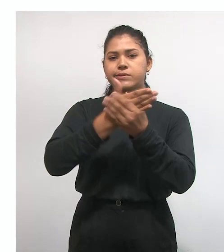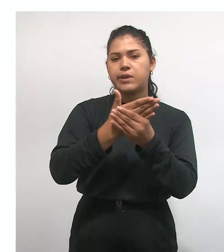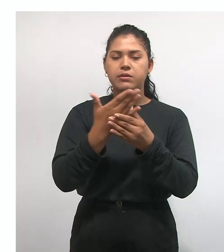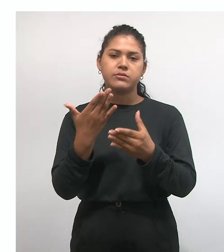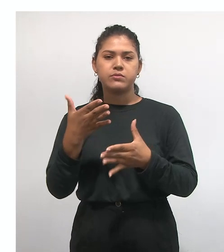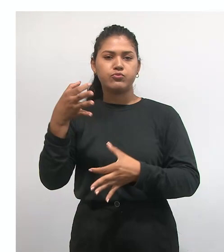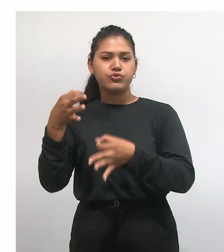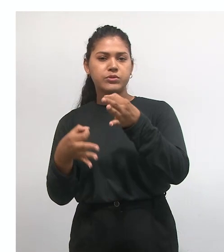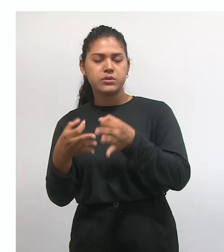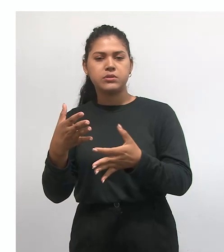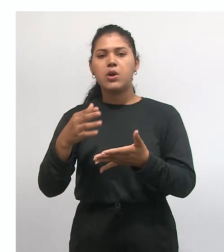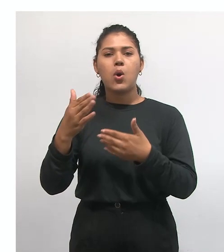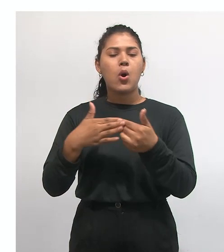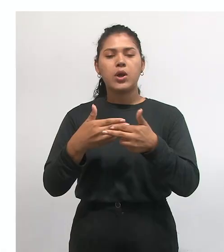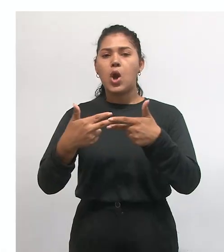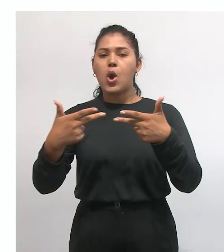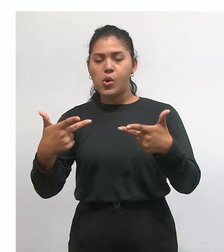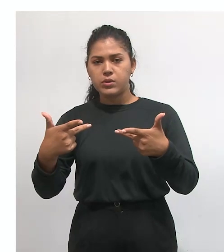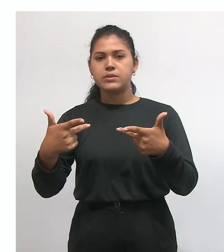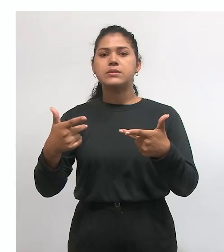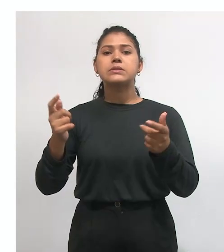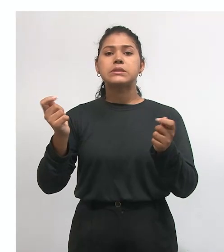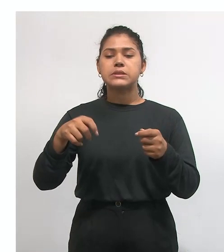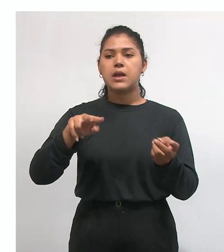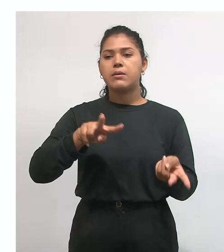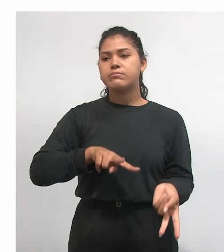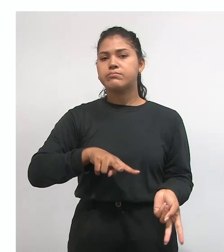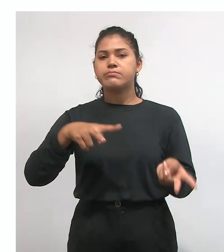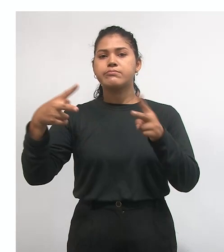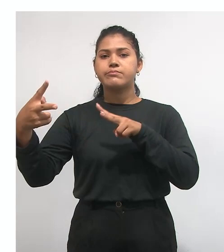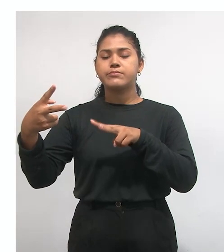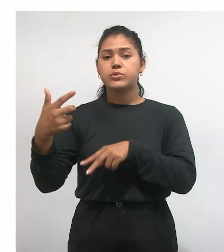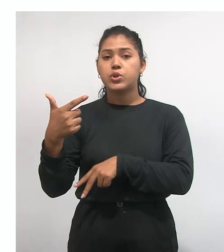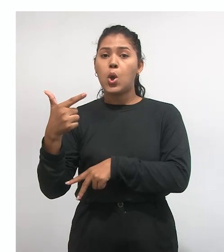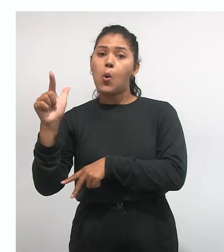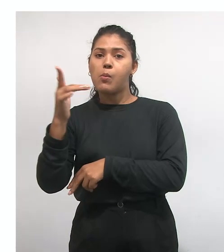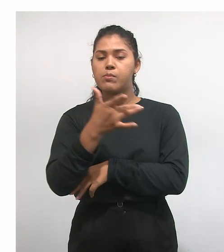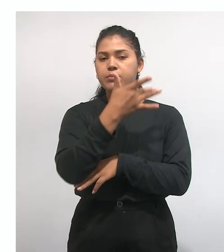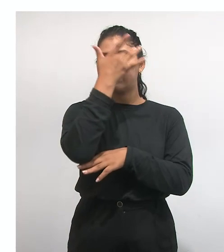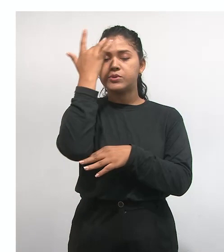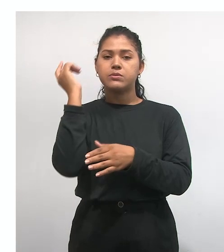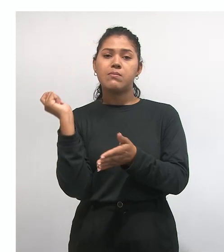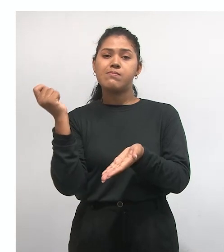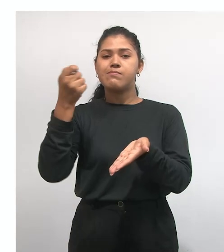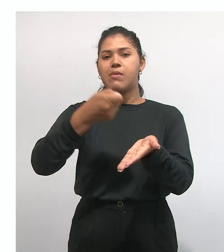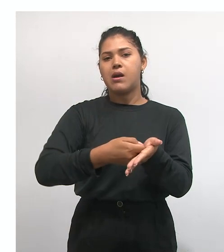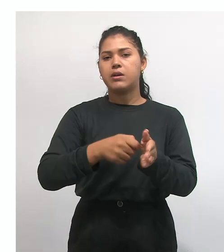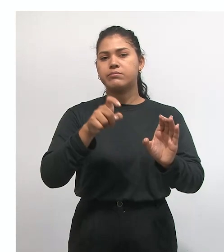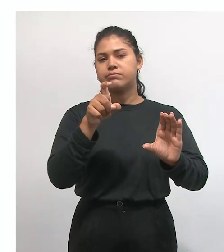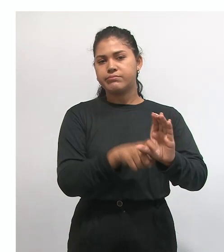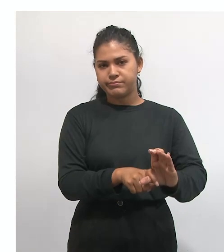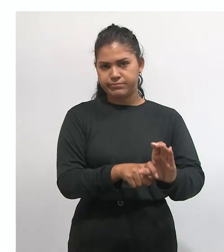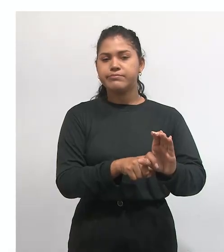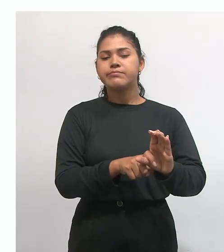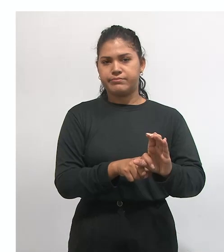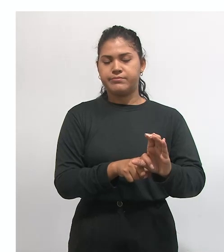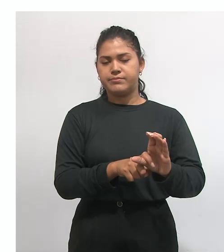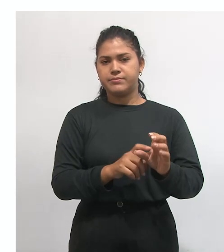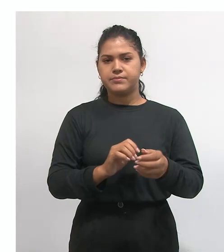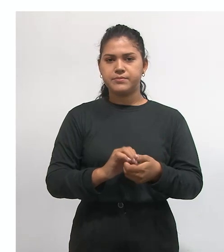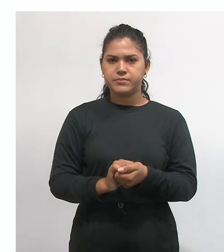a modificação dessa sujeição passiva. Vocês viram que lá na substituição,